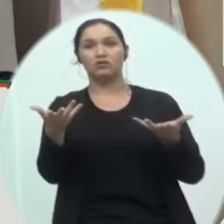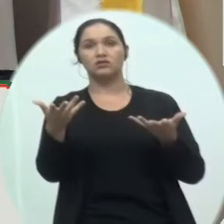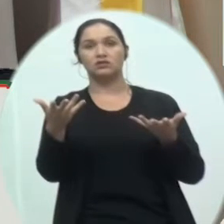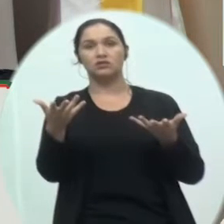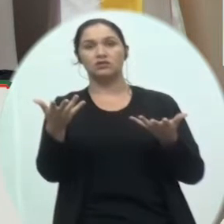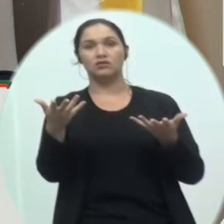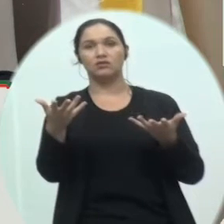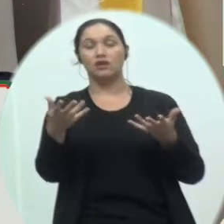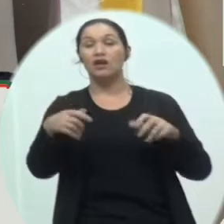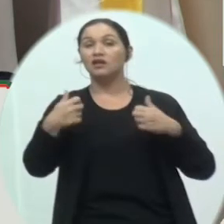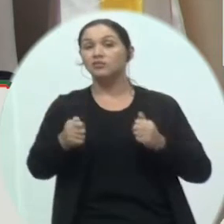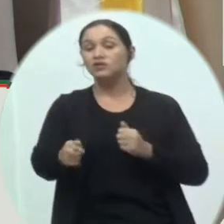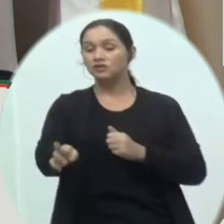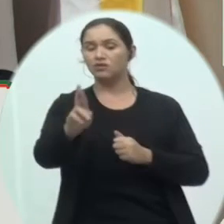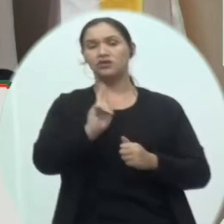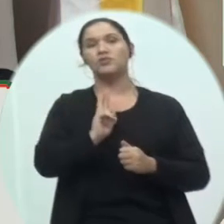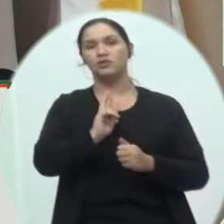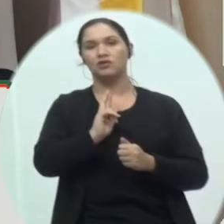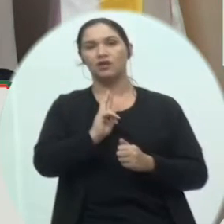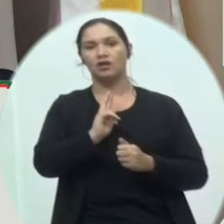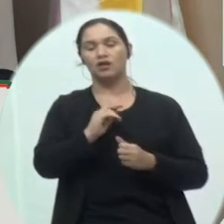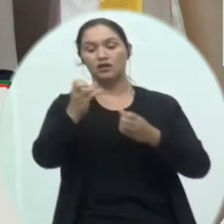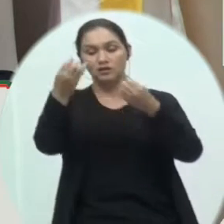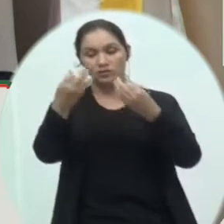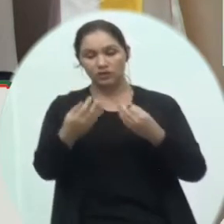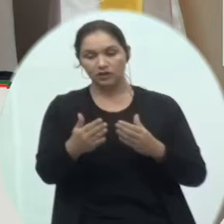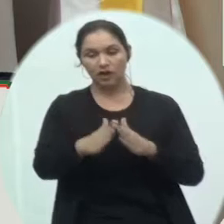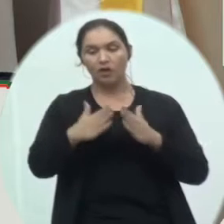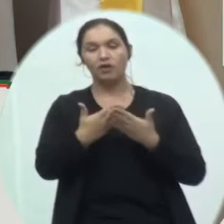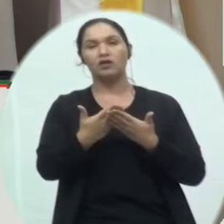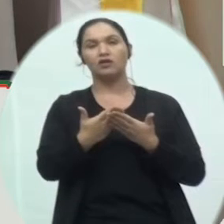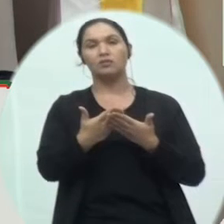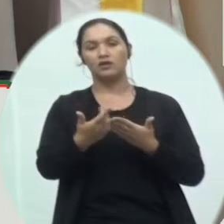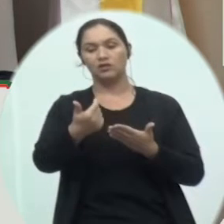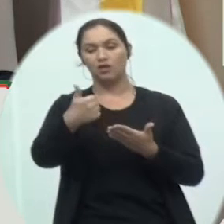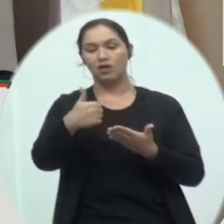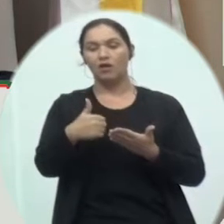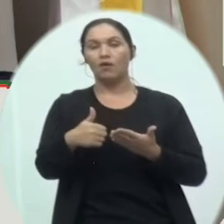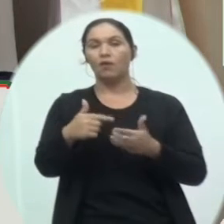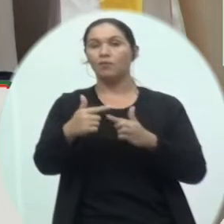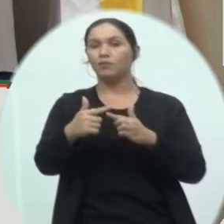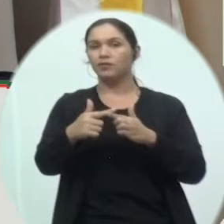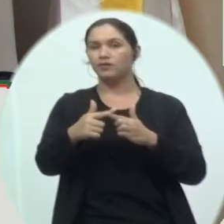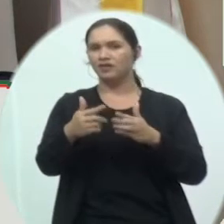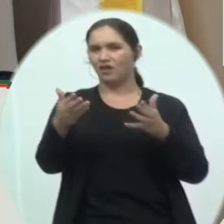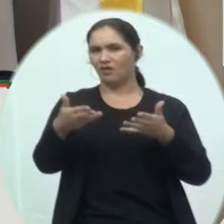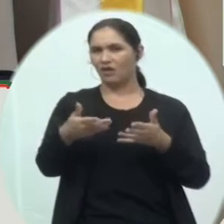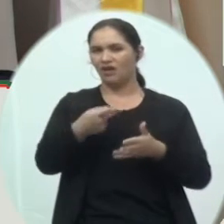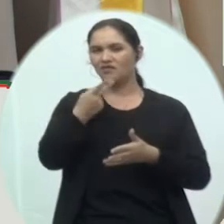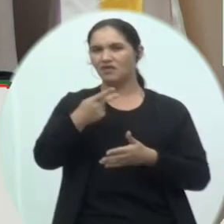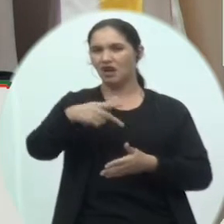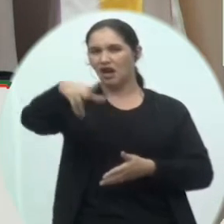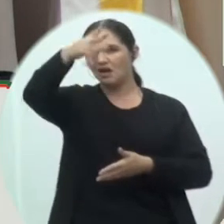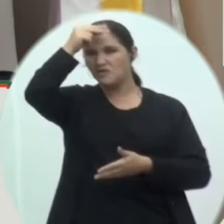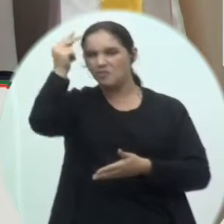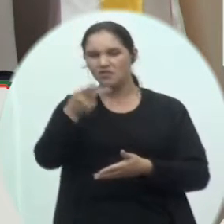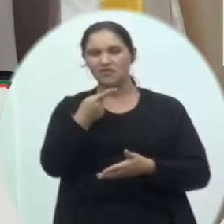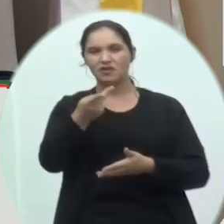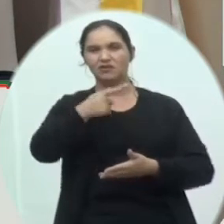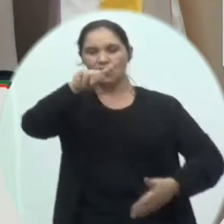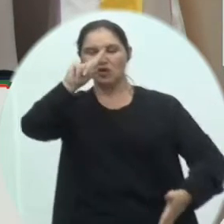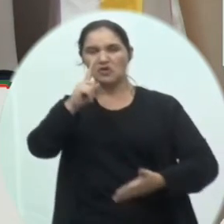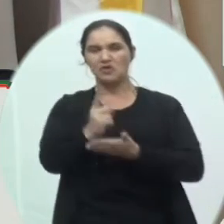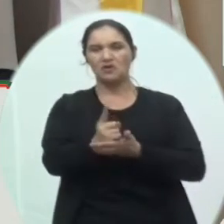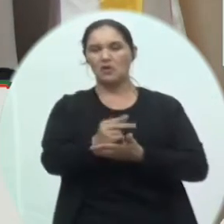condições, vereador. Mas dizer que tem a determinação e o pedido do prefeito para dizer para não atender, é grave, vereador Paiol,